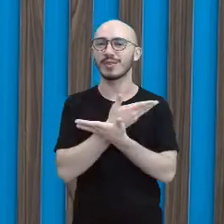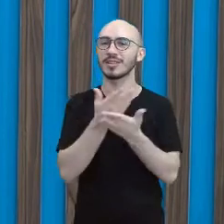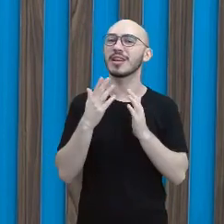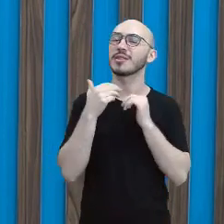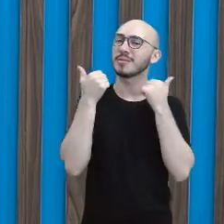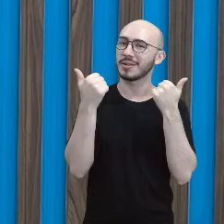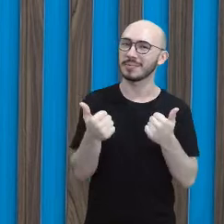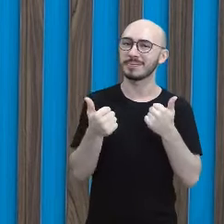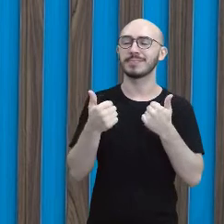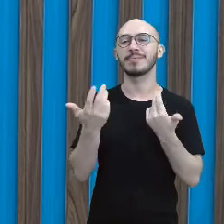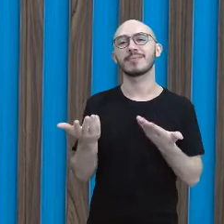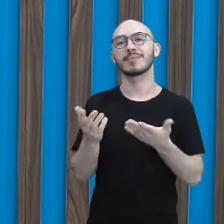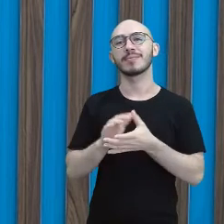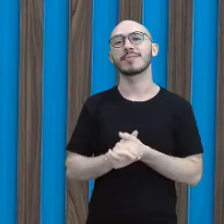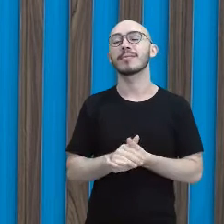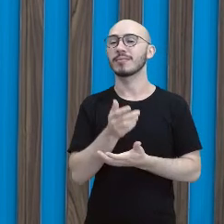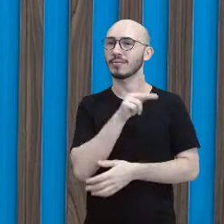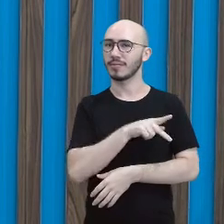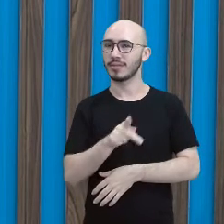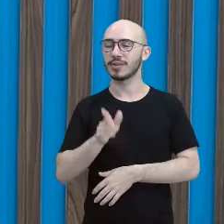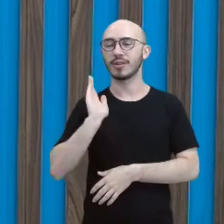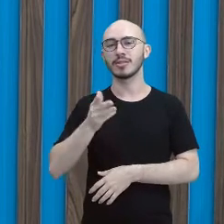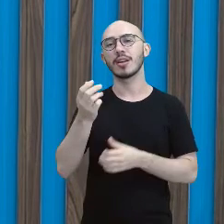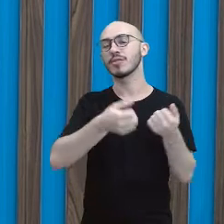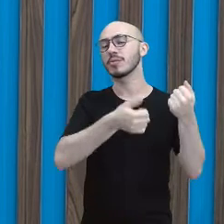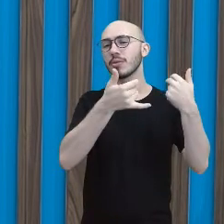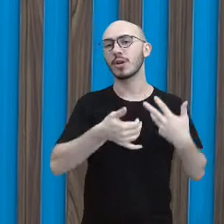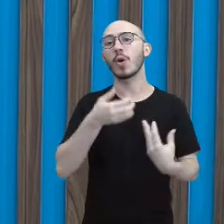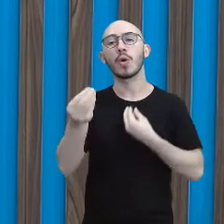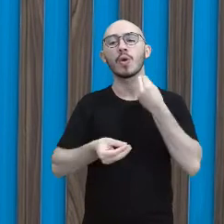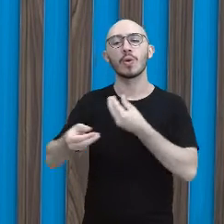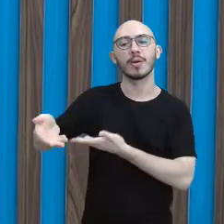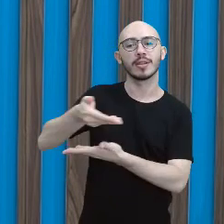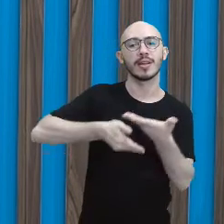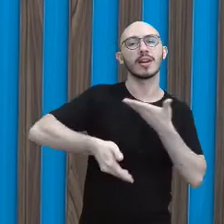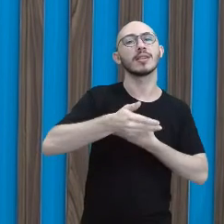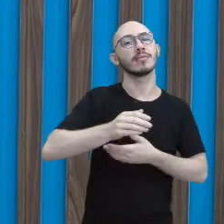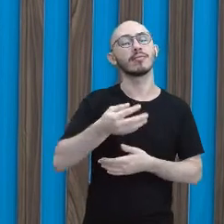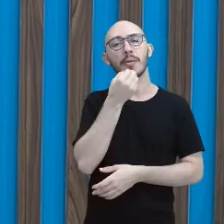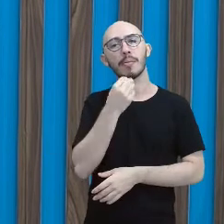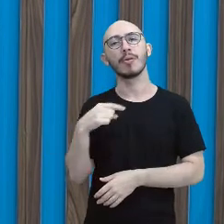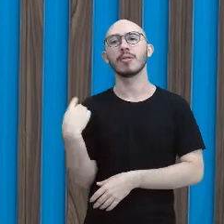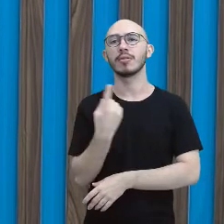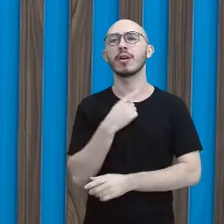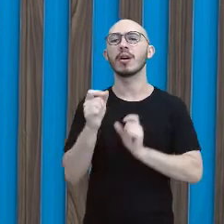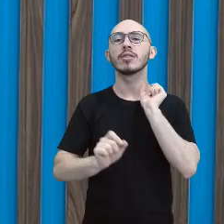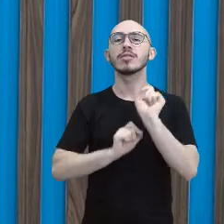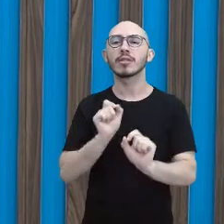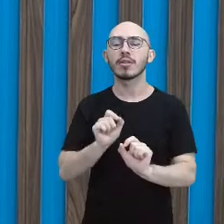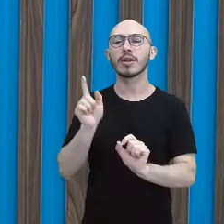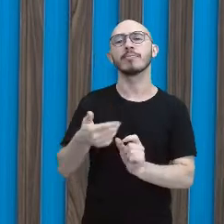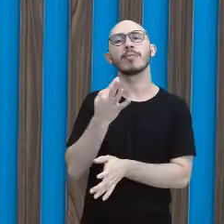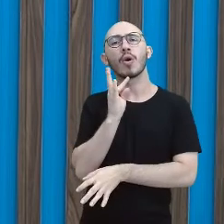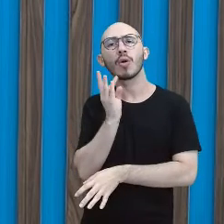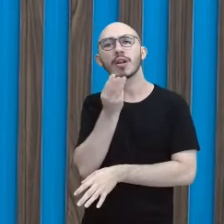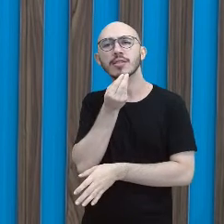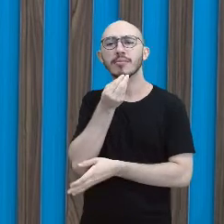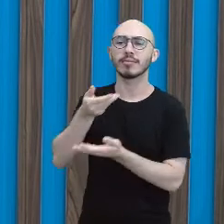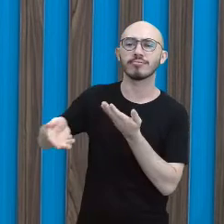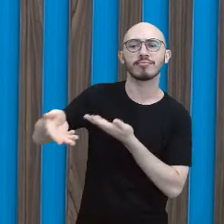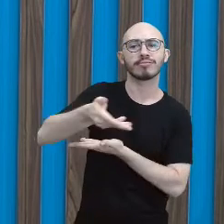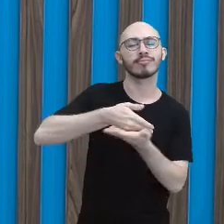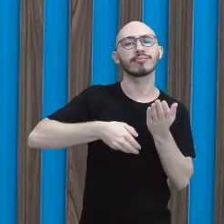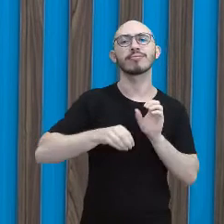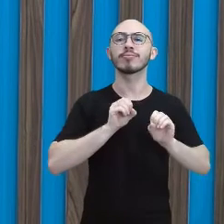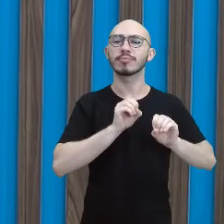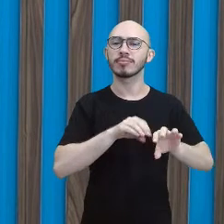bem? Então, né, Tiago acabou de falar sobre essa ideia da interatividade. É bom que a gente consiga transmitir aqui um pouquinho de conhecimento para vocês e